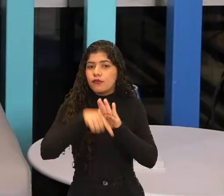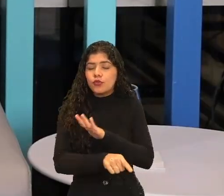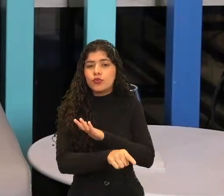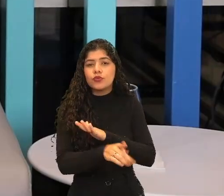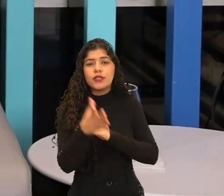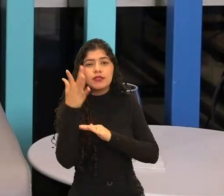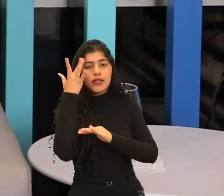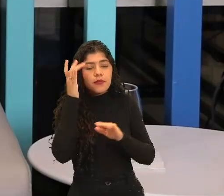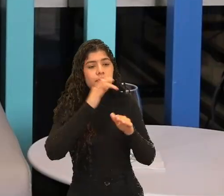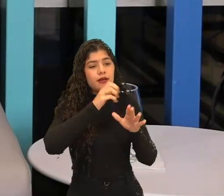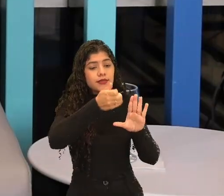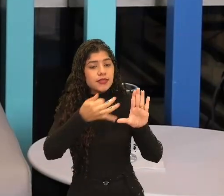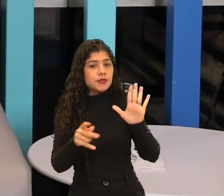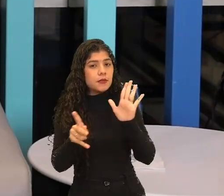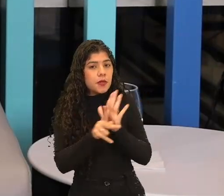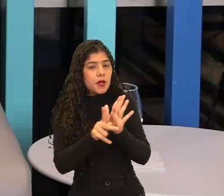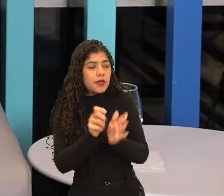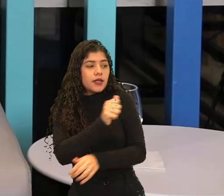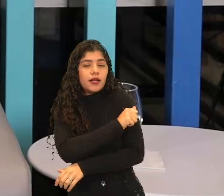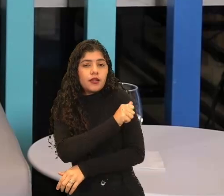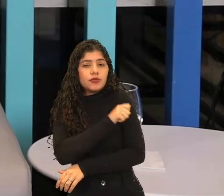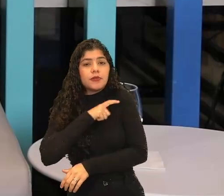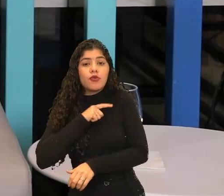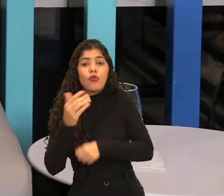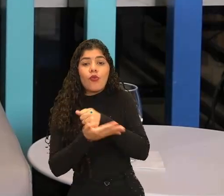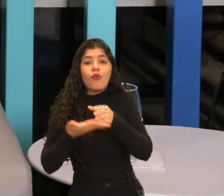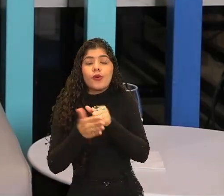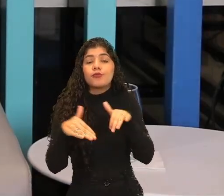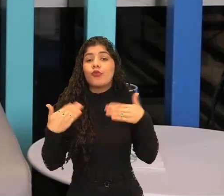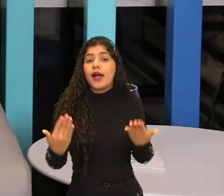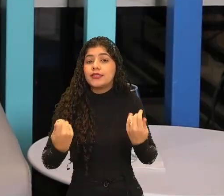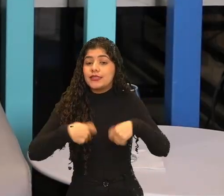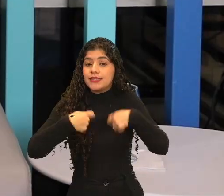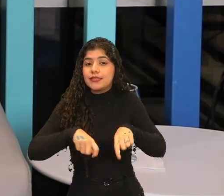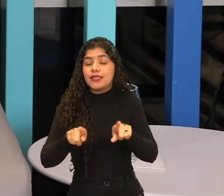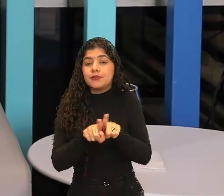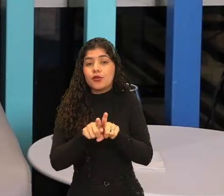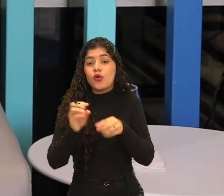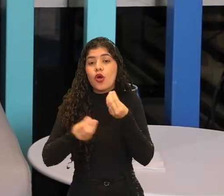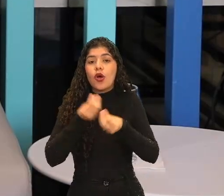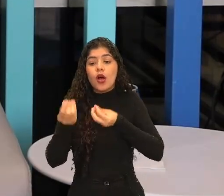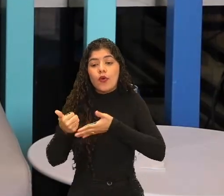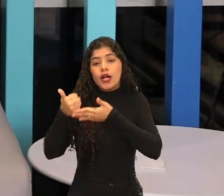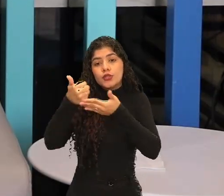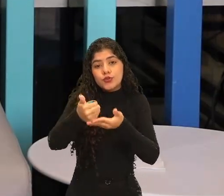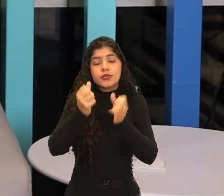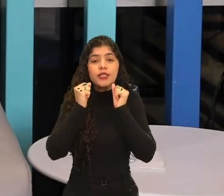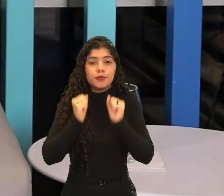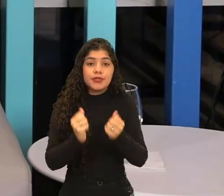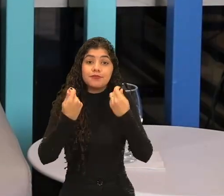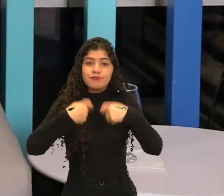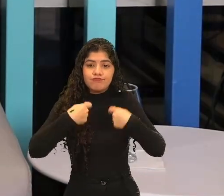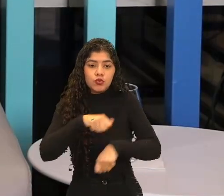são as especificidades que aquele aluno tem, quais são as necessidades daquele aluno, qual o suporte que o professor vai poder dar para esse